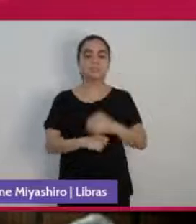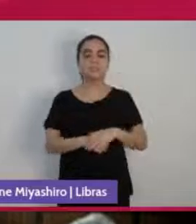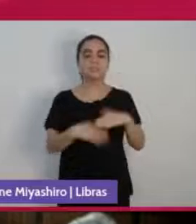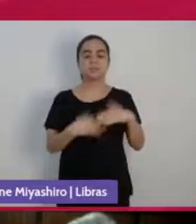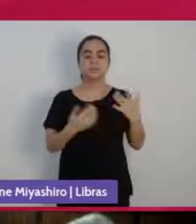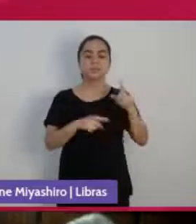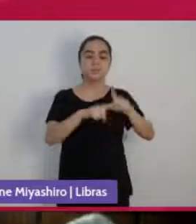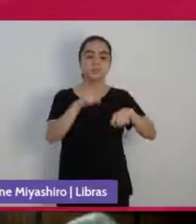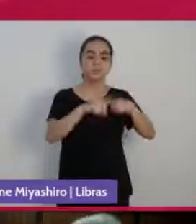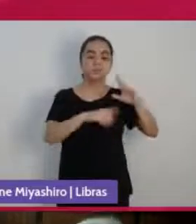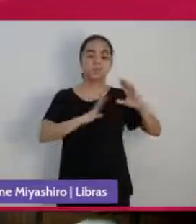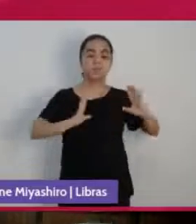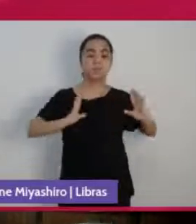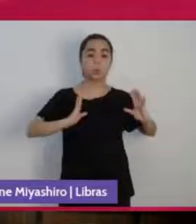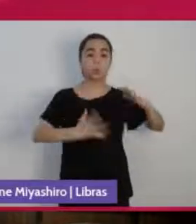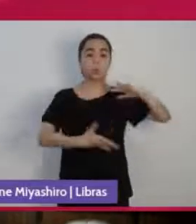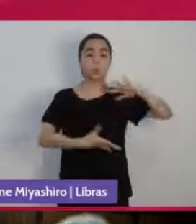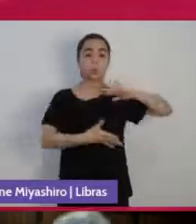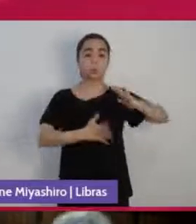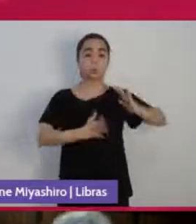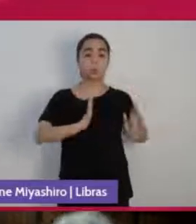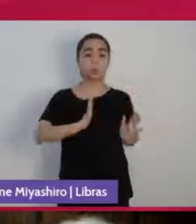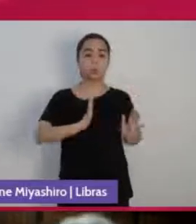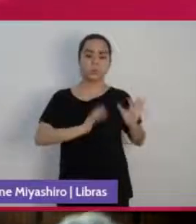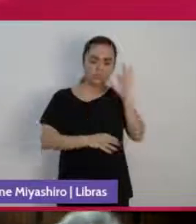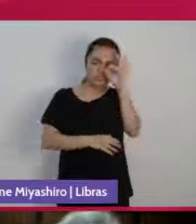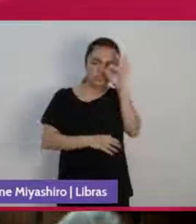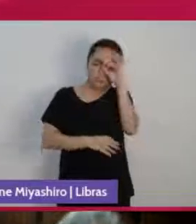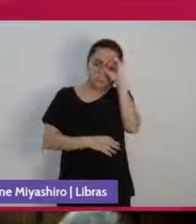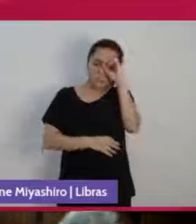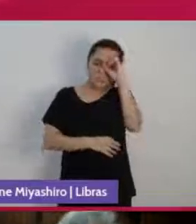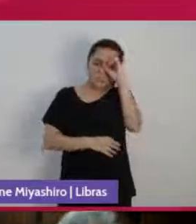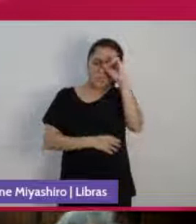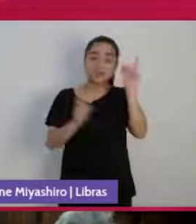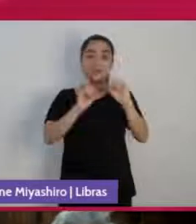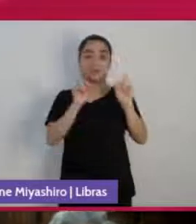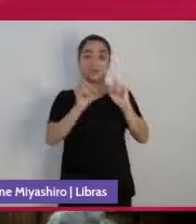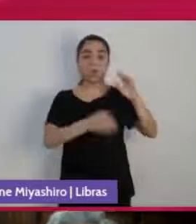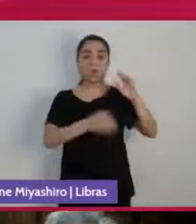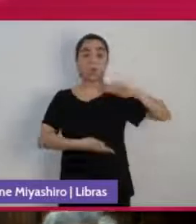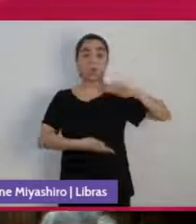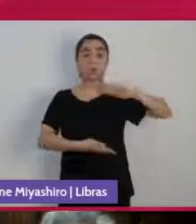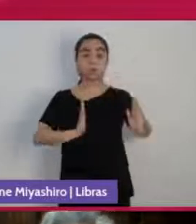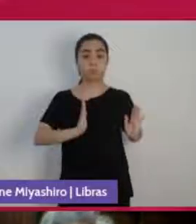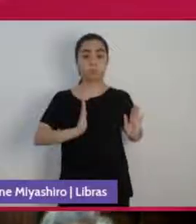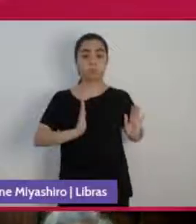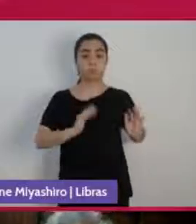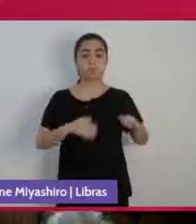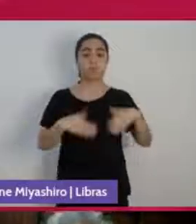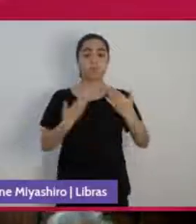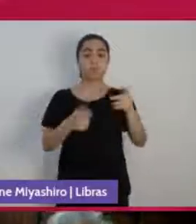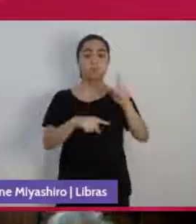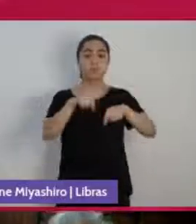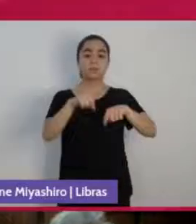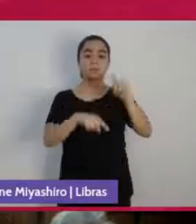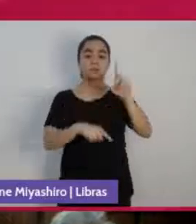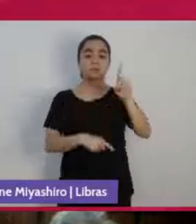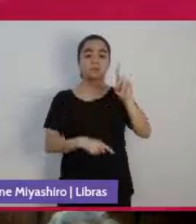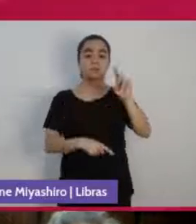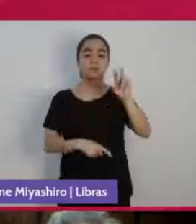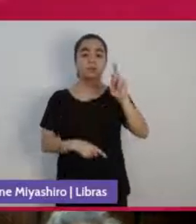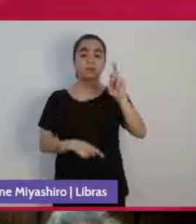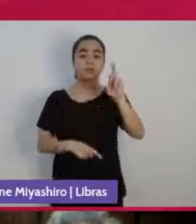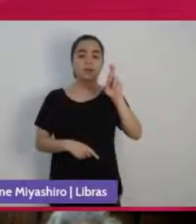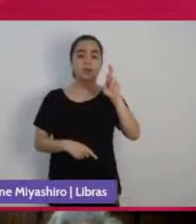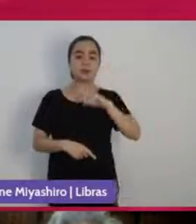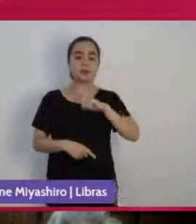mama inteira, não mais pelo buraco da fechadura. E os equipamentos DRs, eles têm o que a gente chama